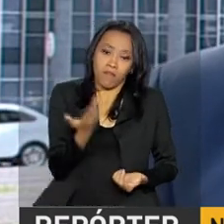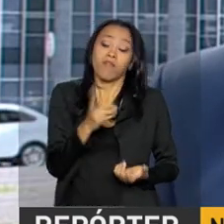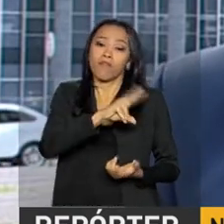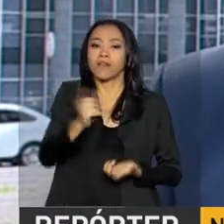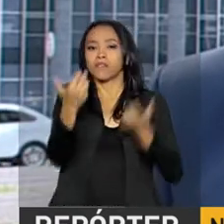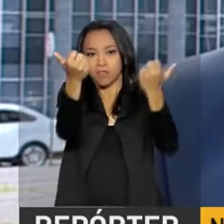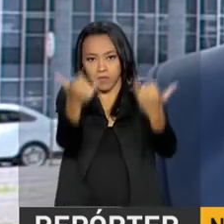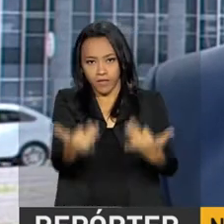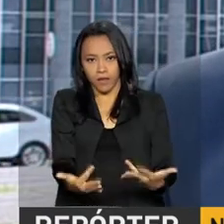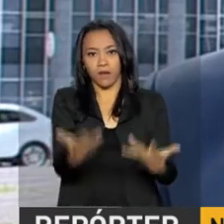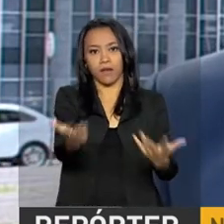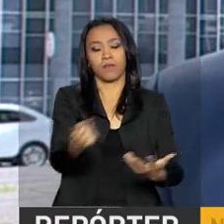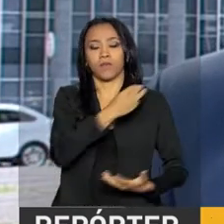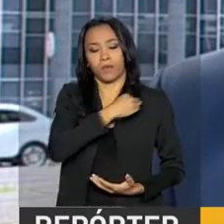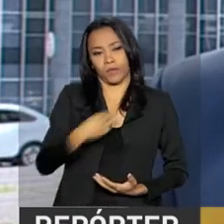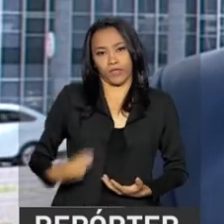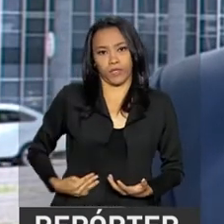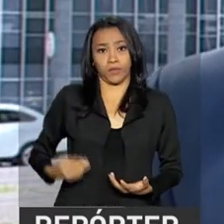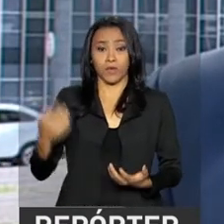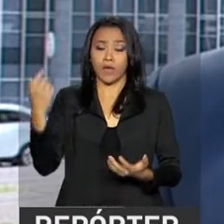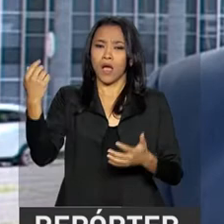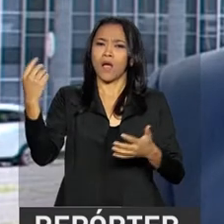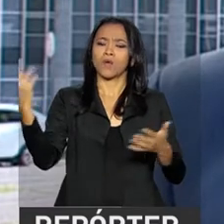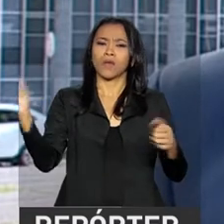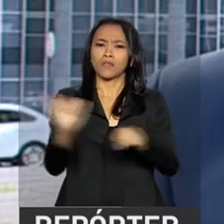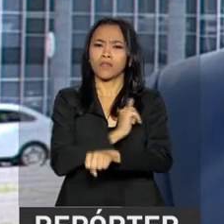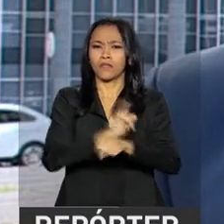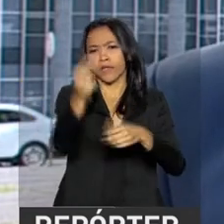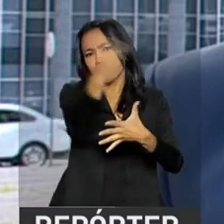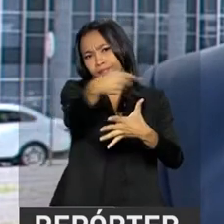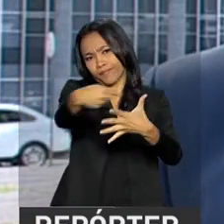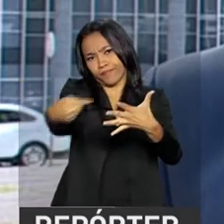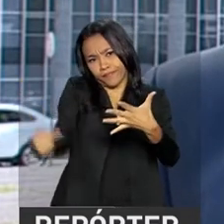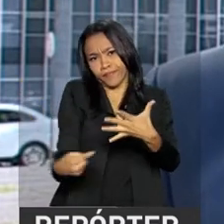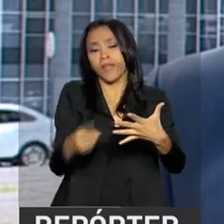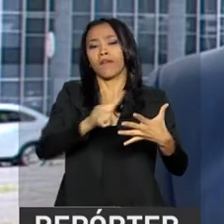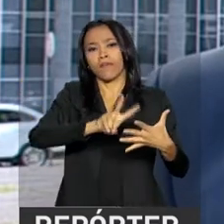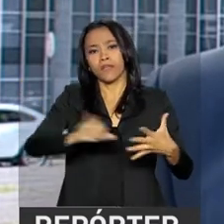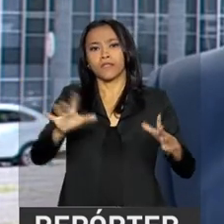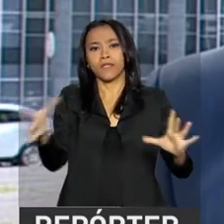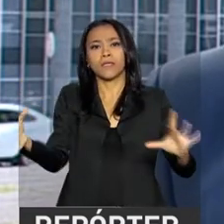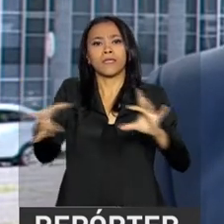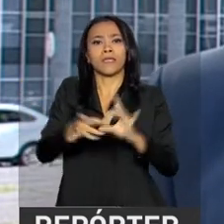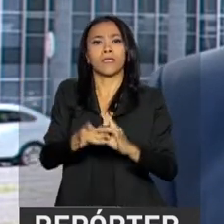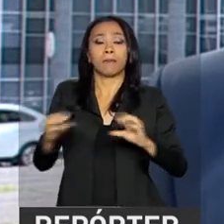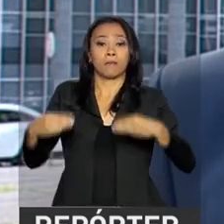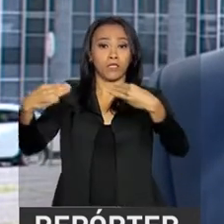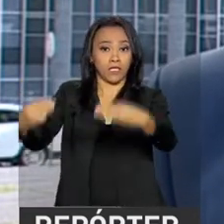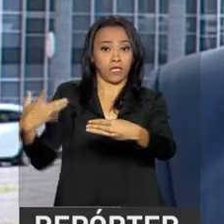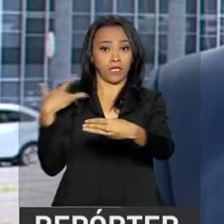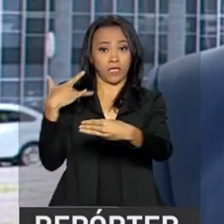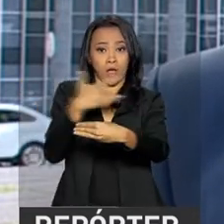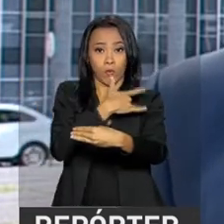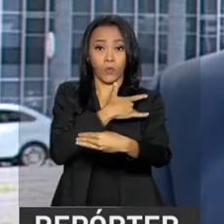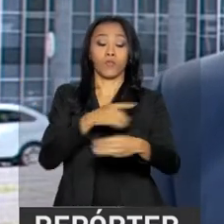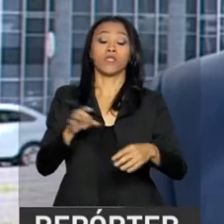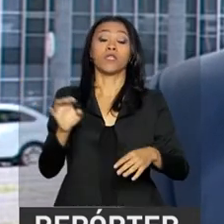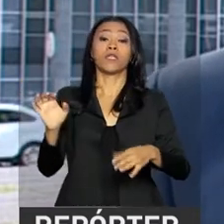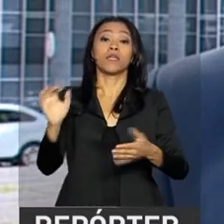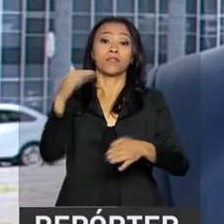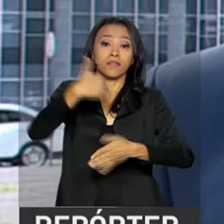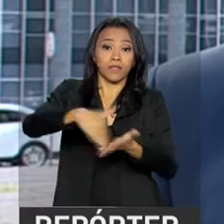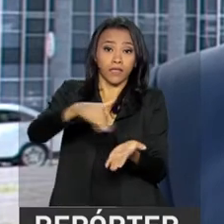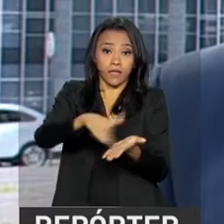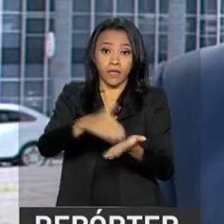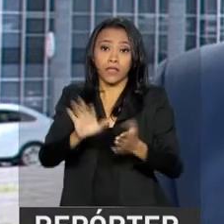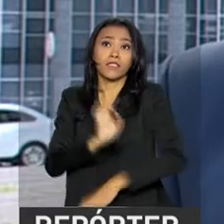ricardo barros essas ações serão feitas em conjunto entre o ministério da saúde e as secretarias estaduais